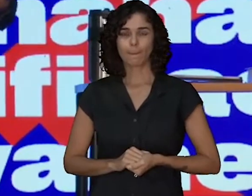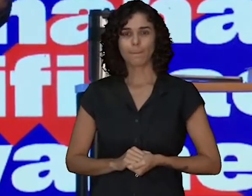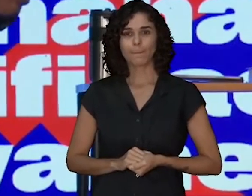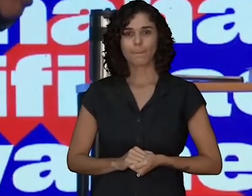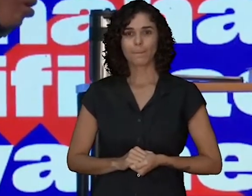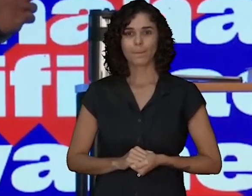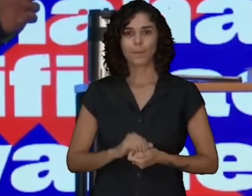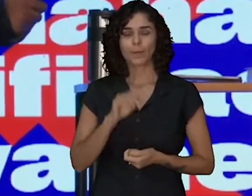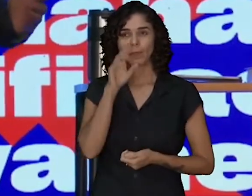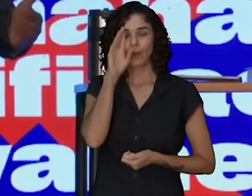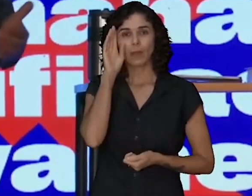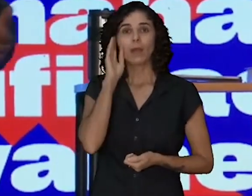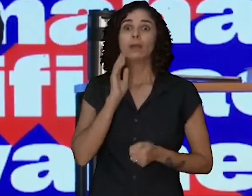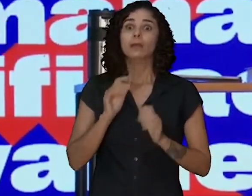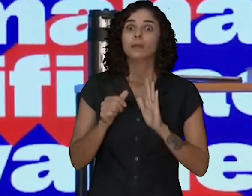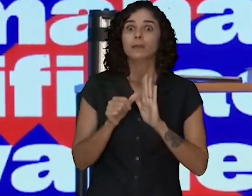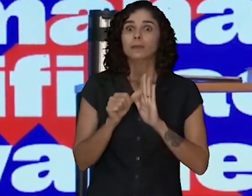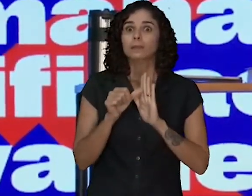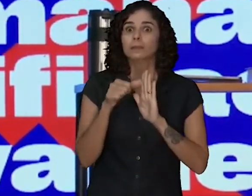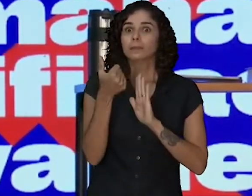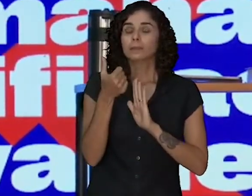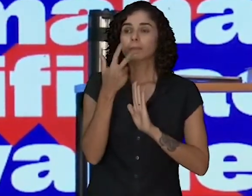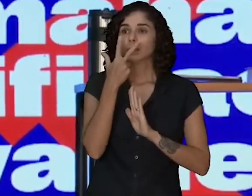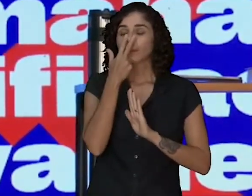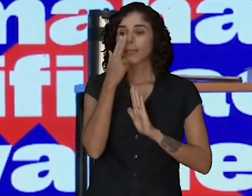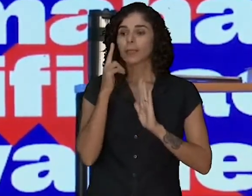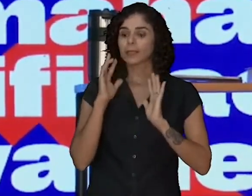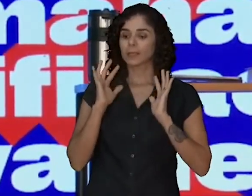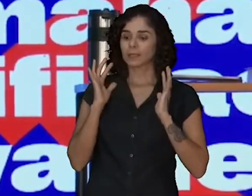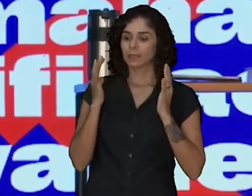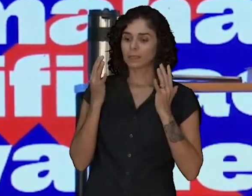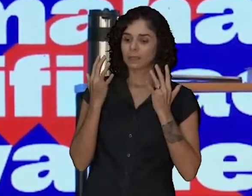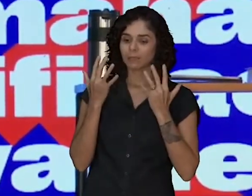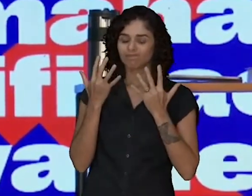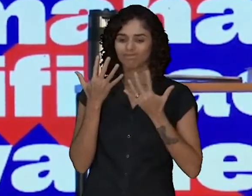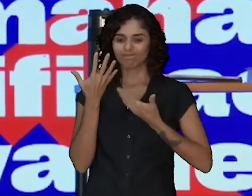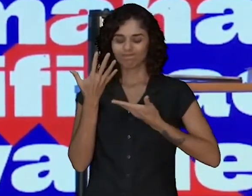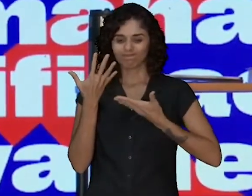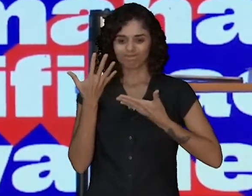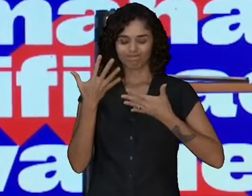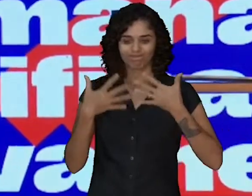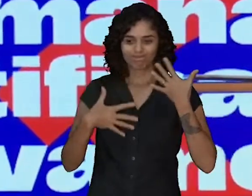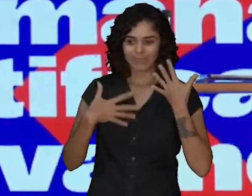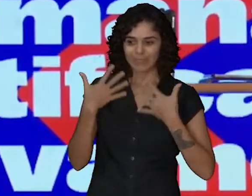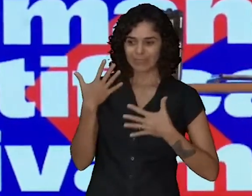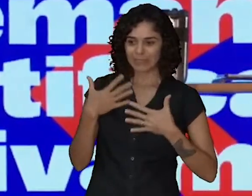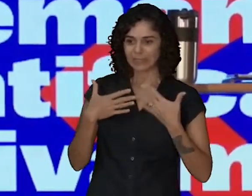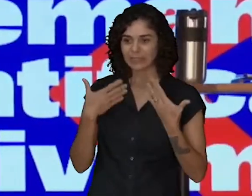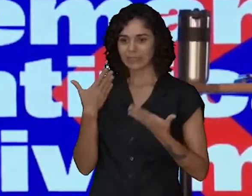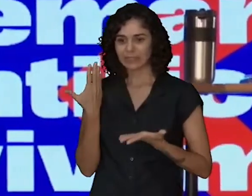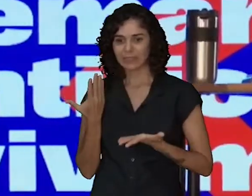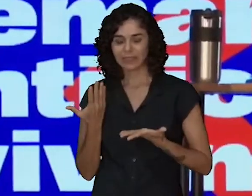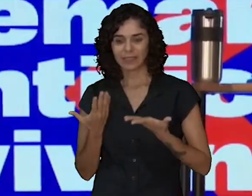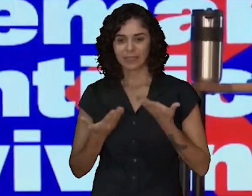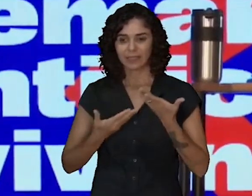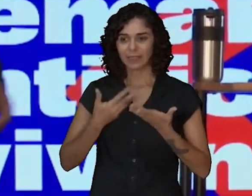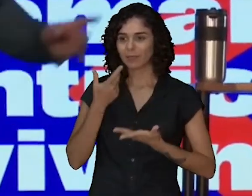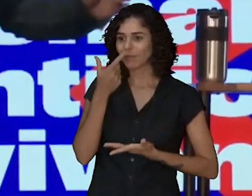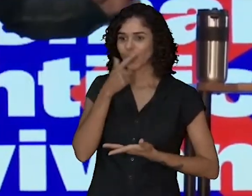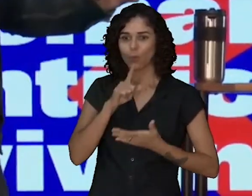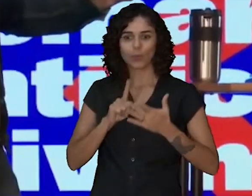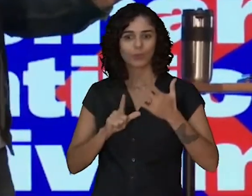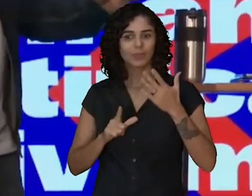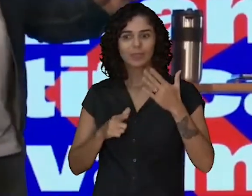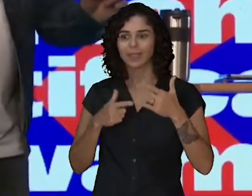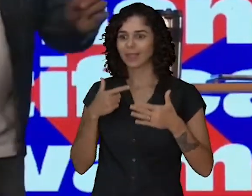Primeiro, aquilo enreda você, atrasa você, deixa você lento para o crescimento. Mas